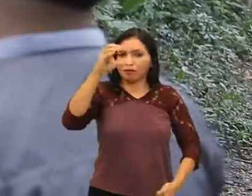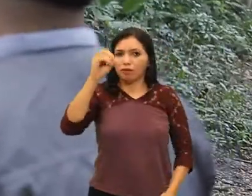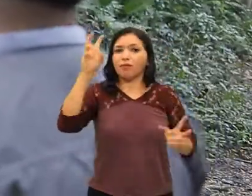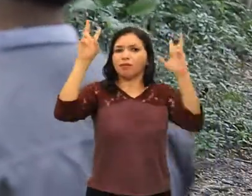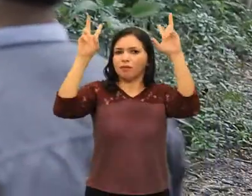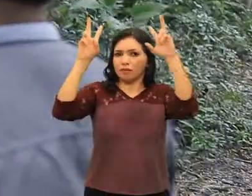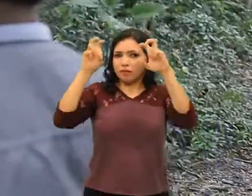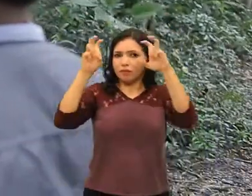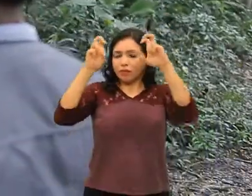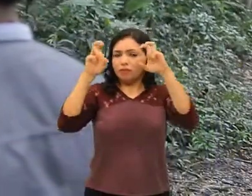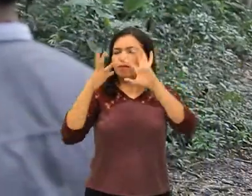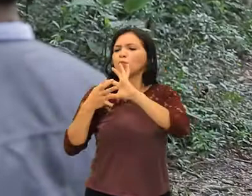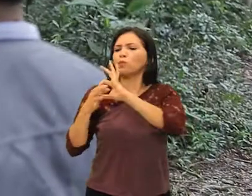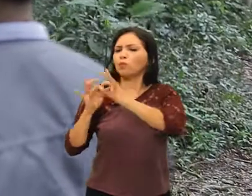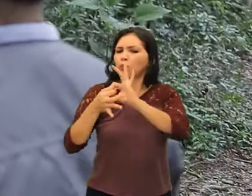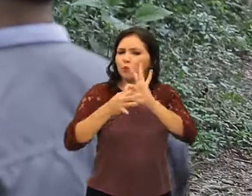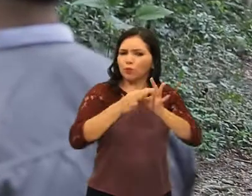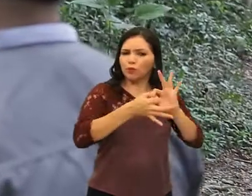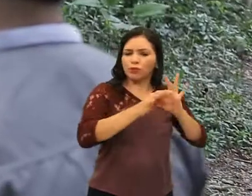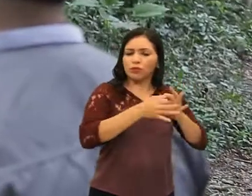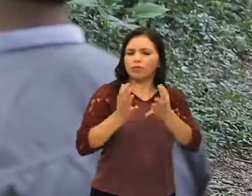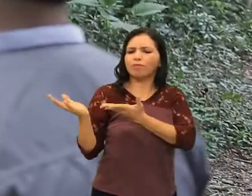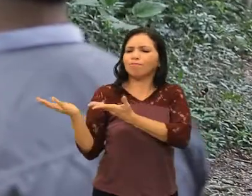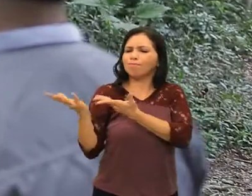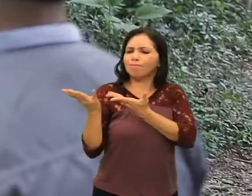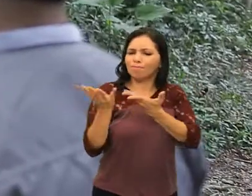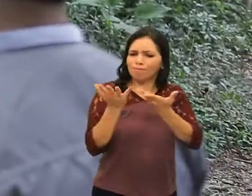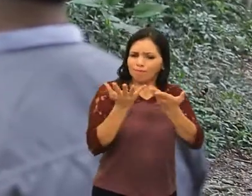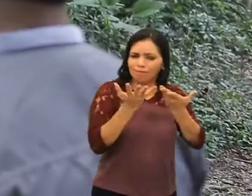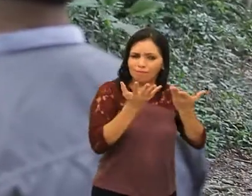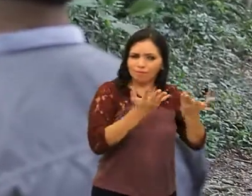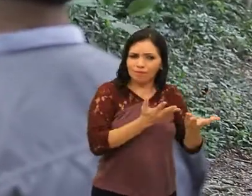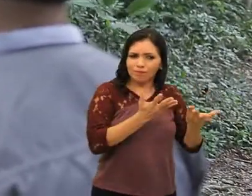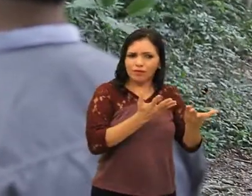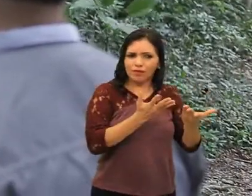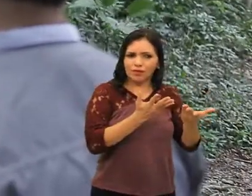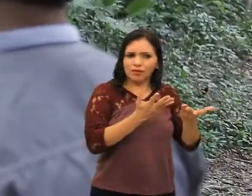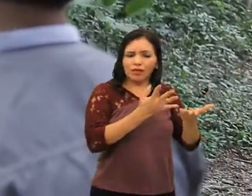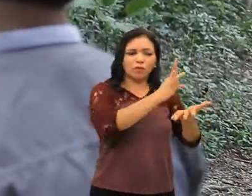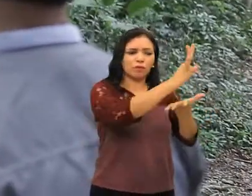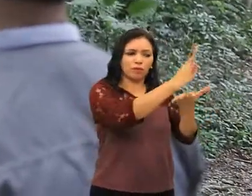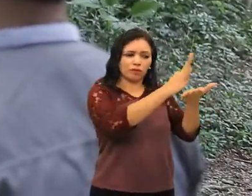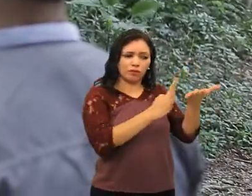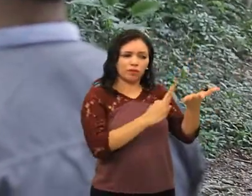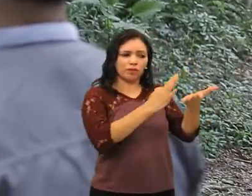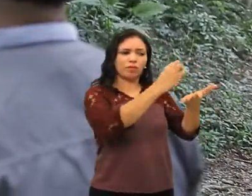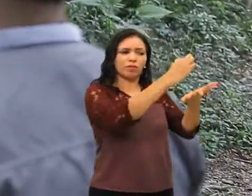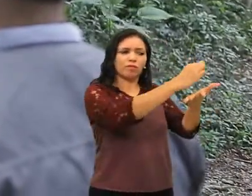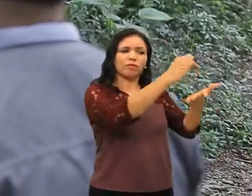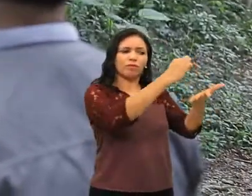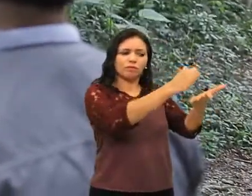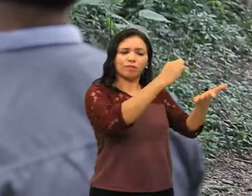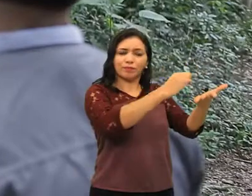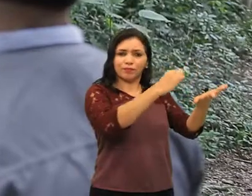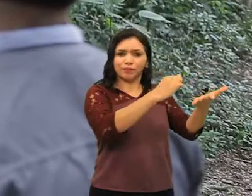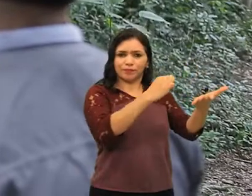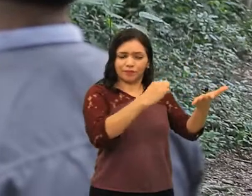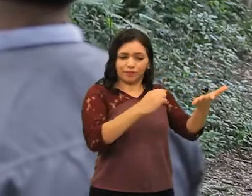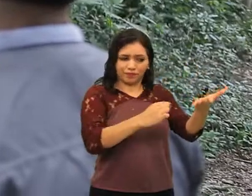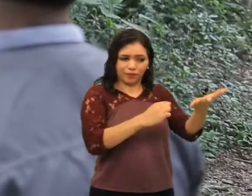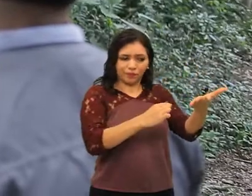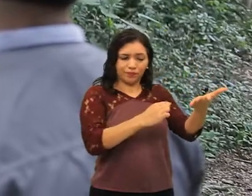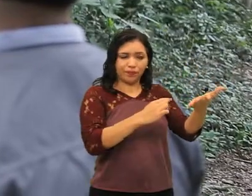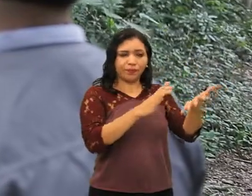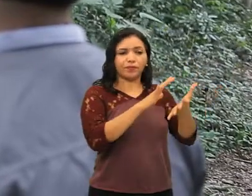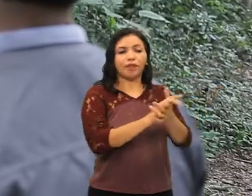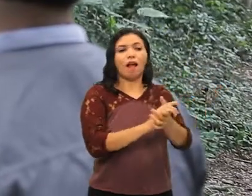né, contextualizamos, né, trazendo alguns parágrafos da encíclica